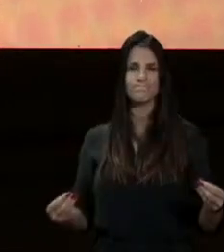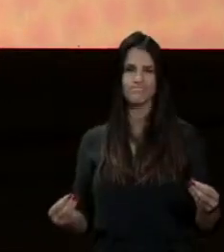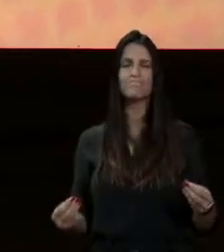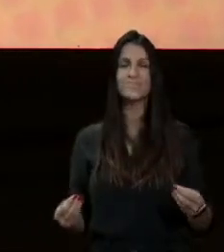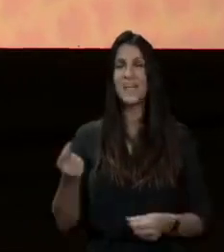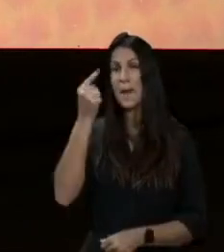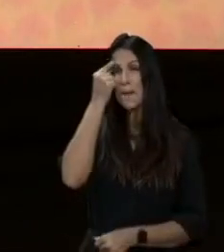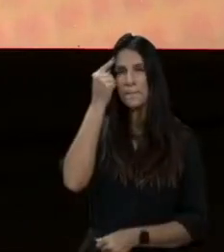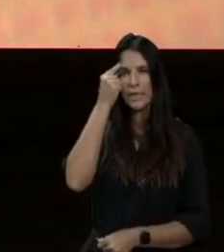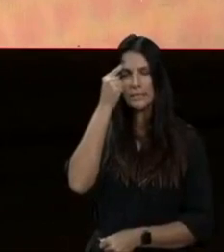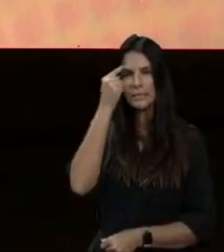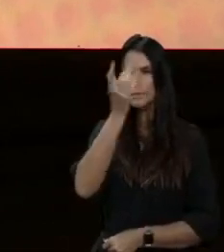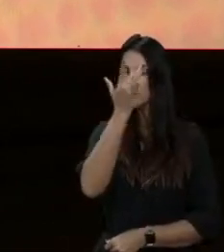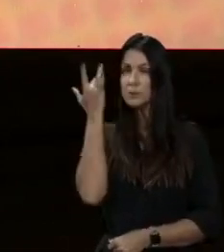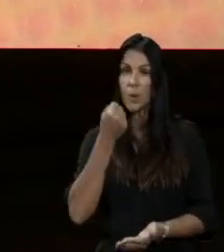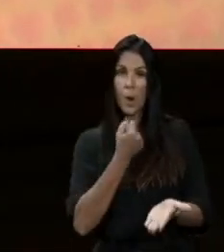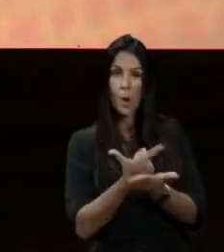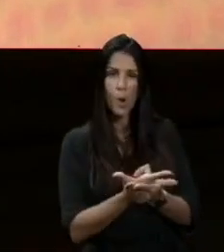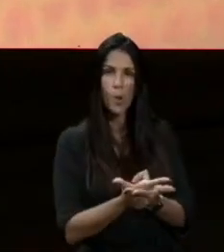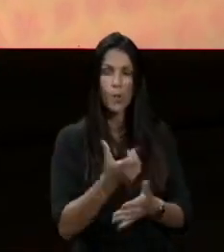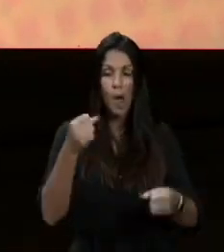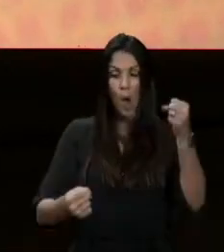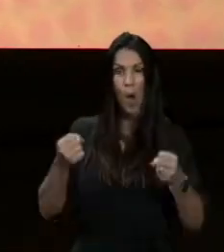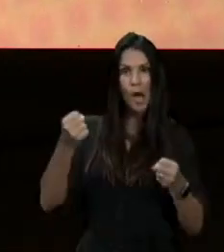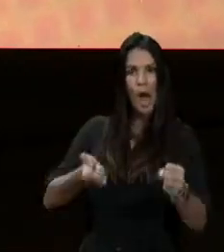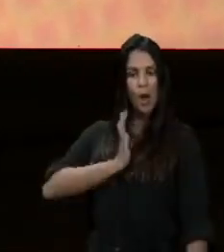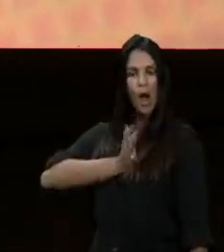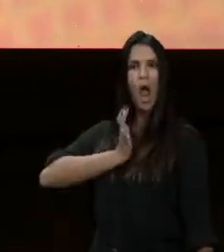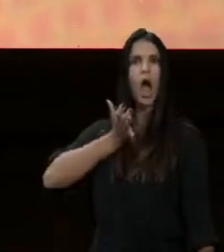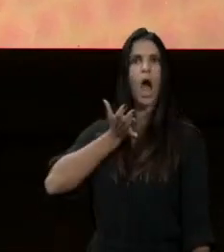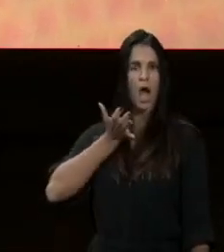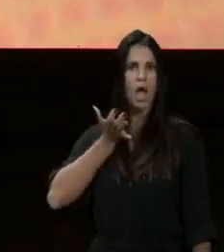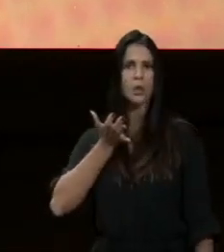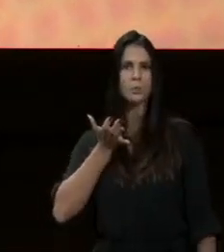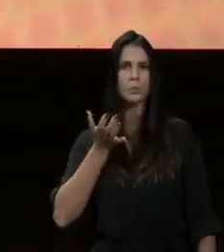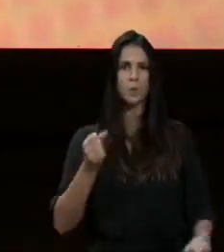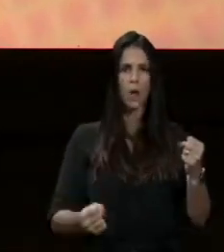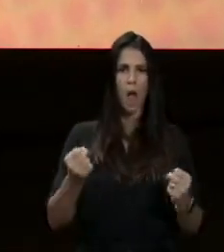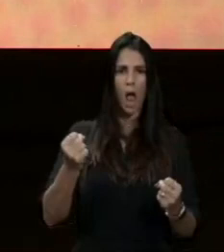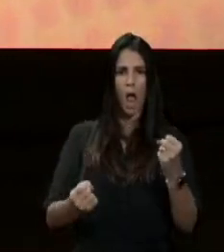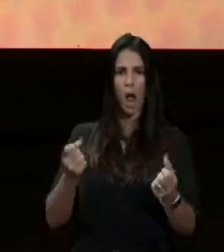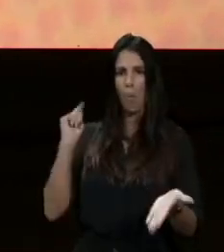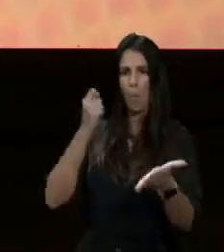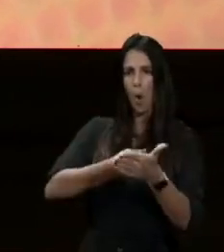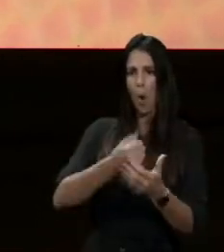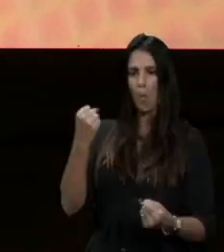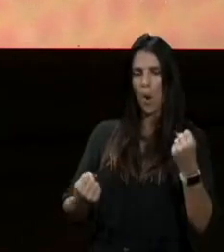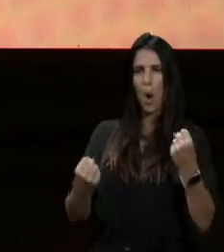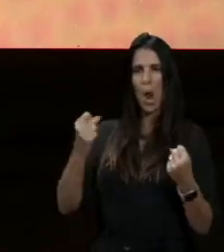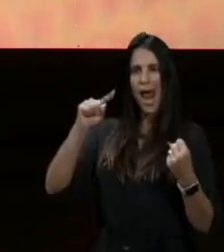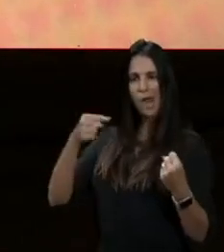pessoa que ela compra uma uma um carro muito caro um poste o ano que vem